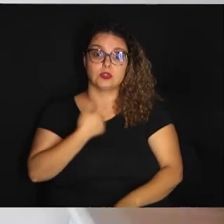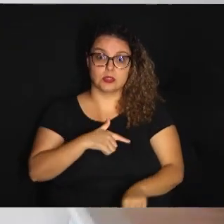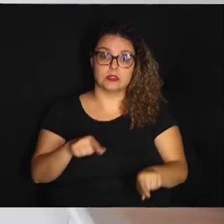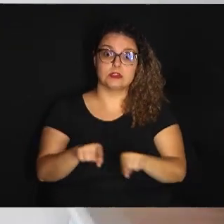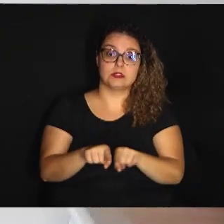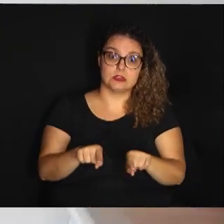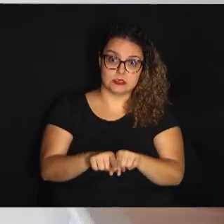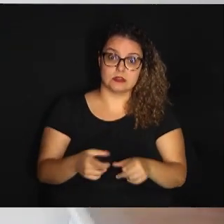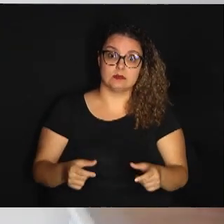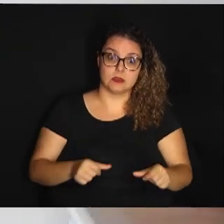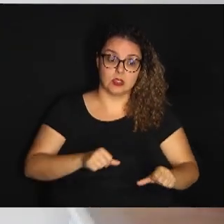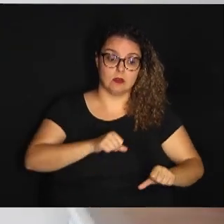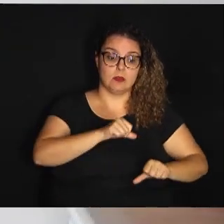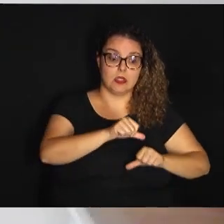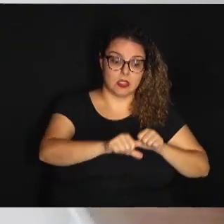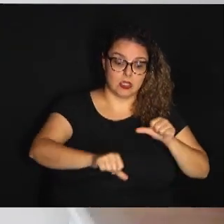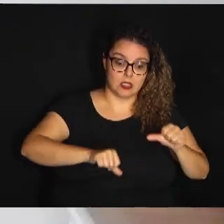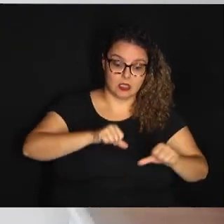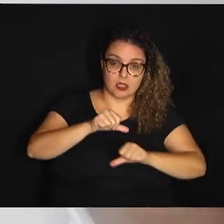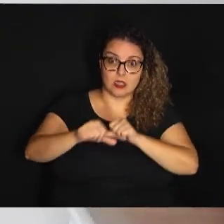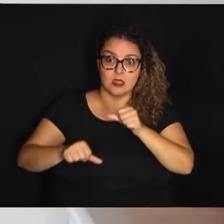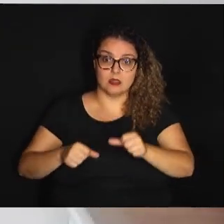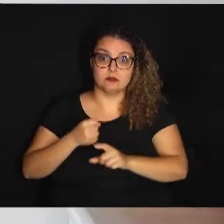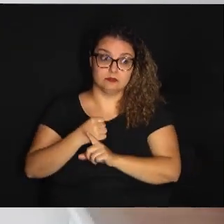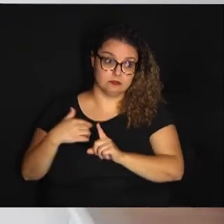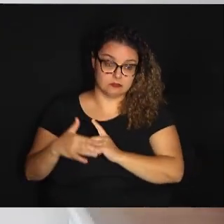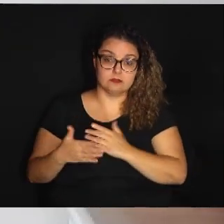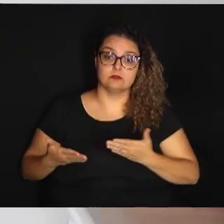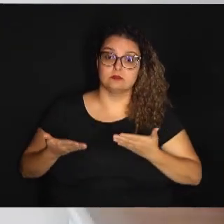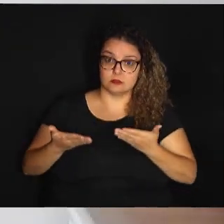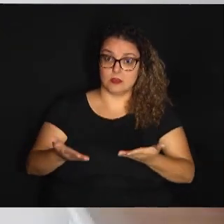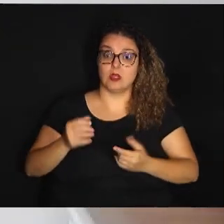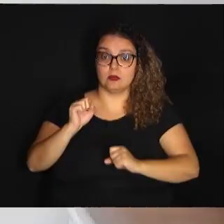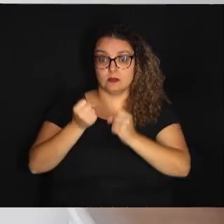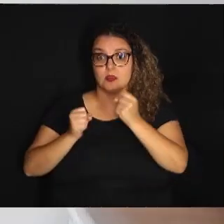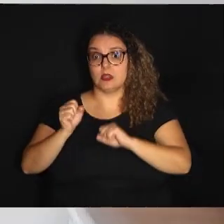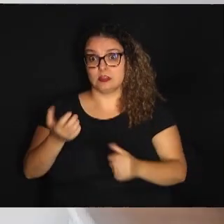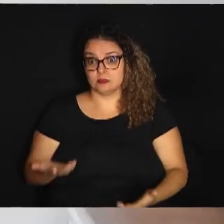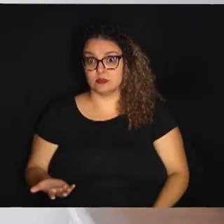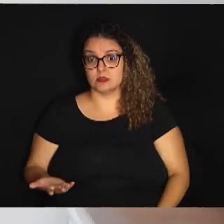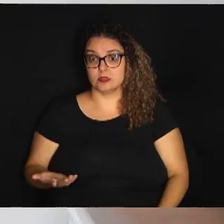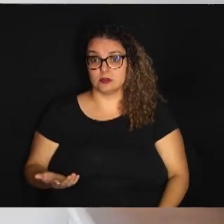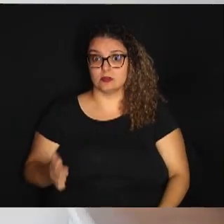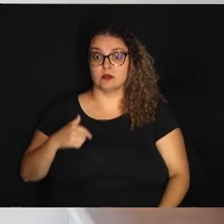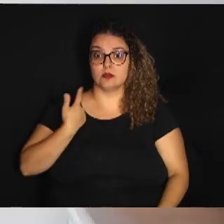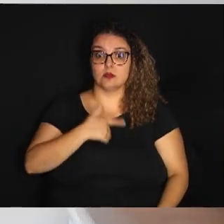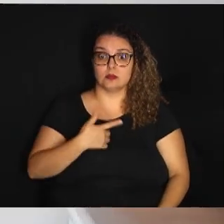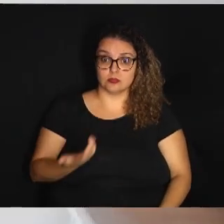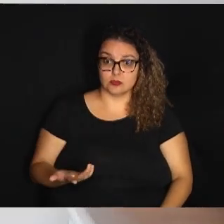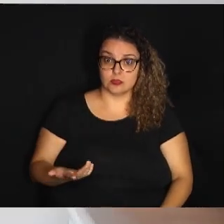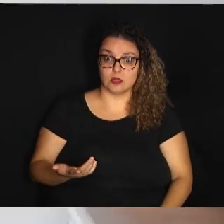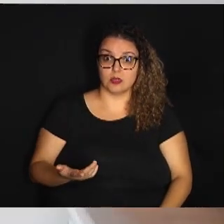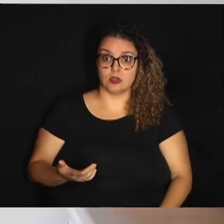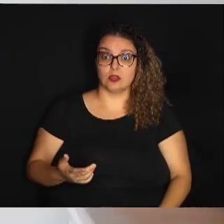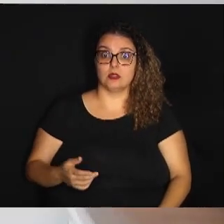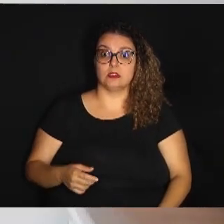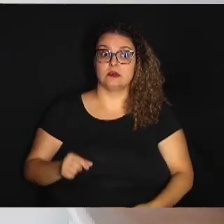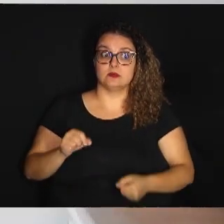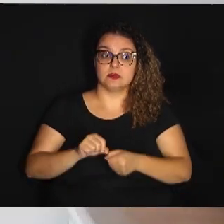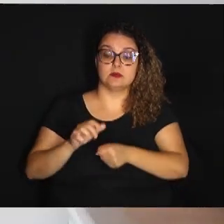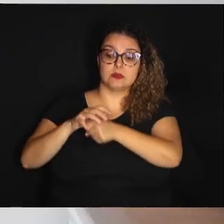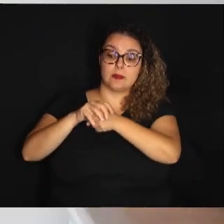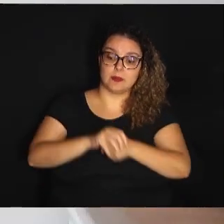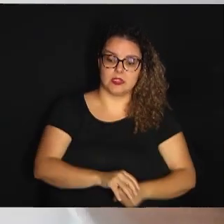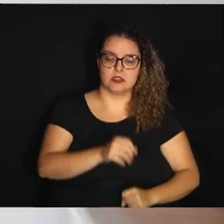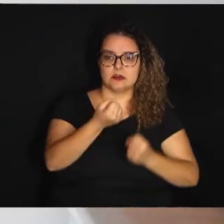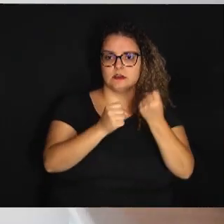meio ambiente, a gente também leva essa transformação social para as indústrias, né? A gente se torna um